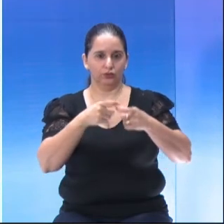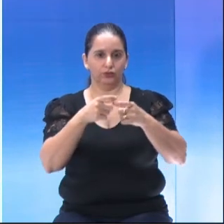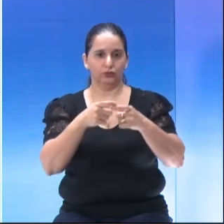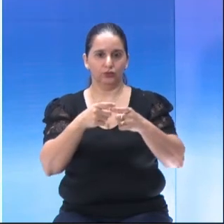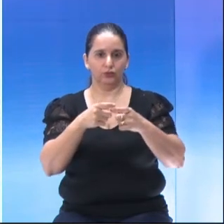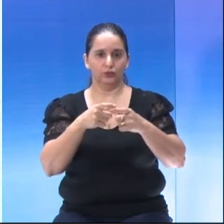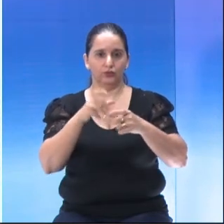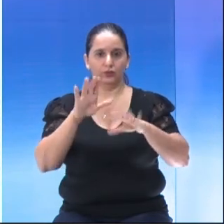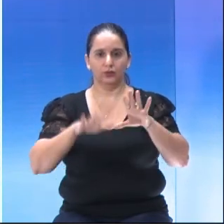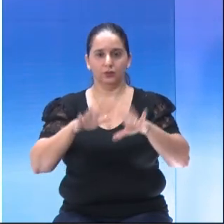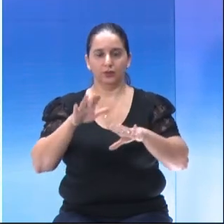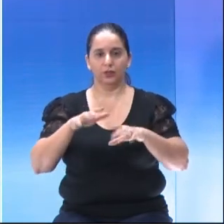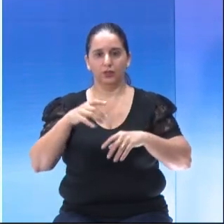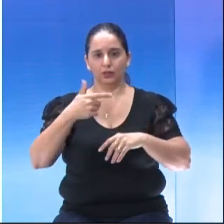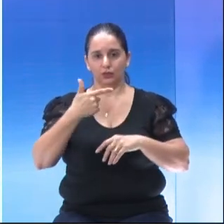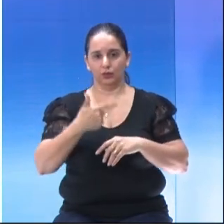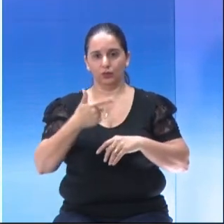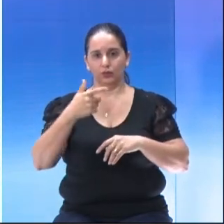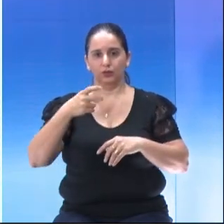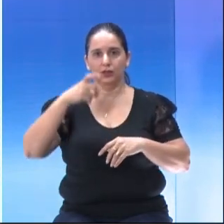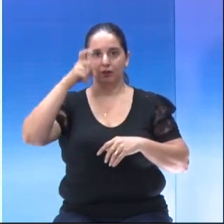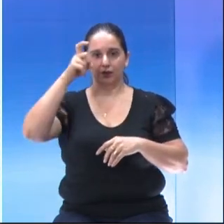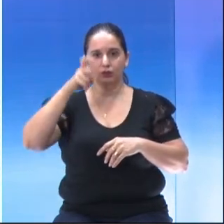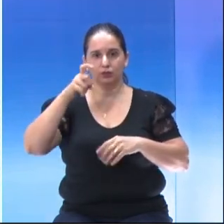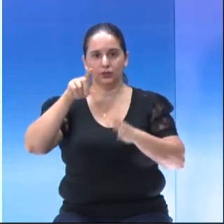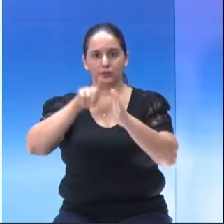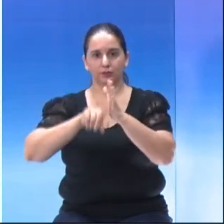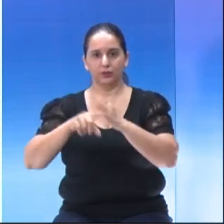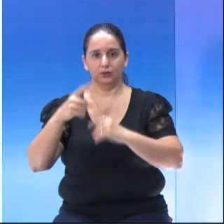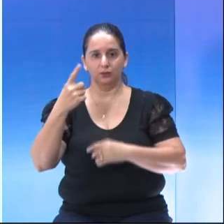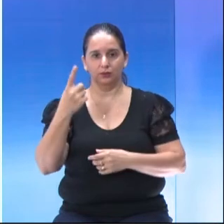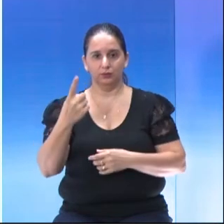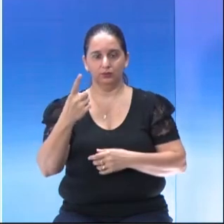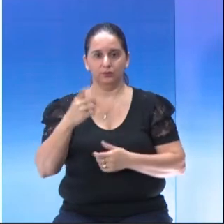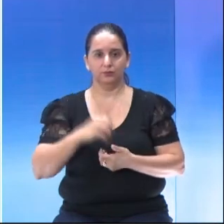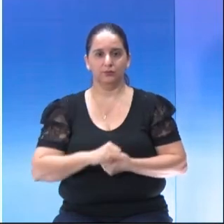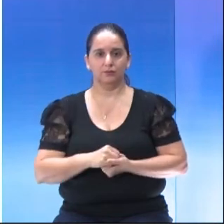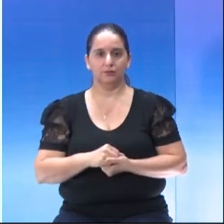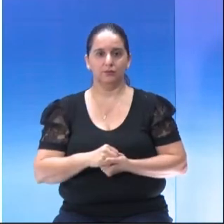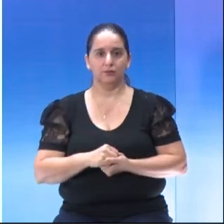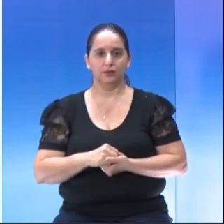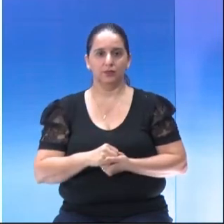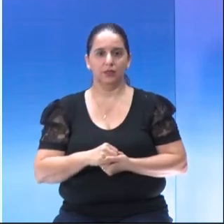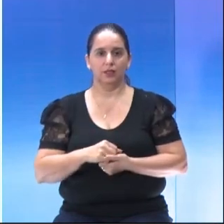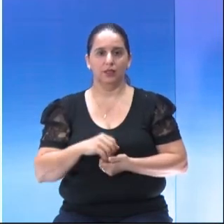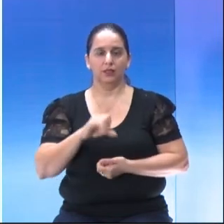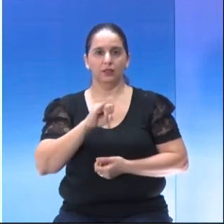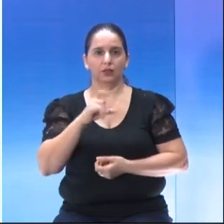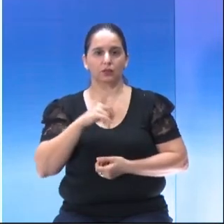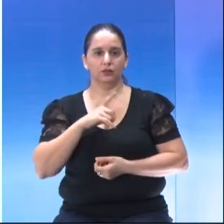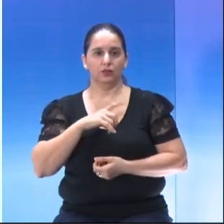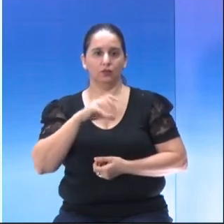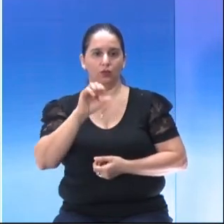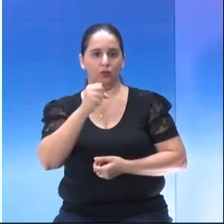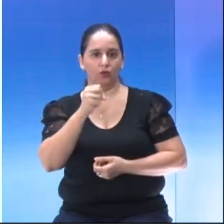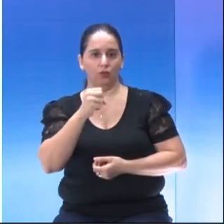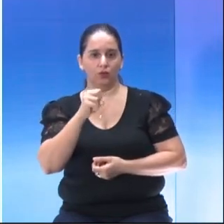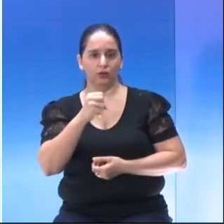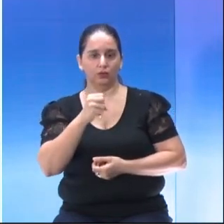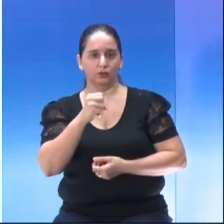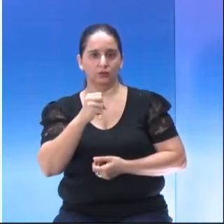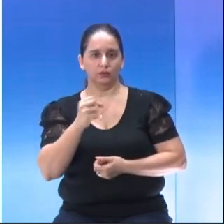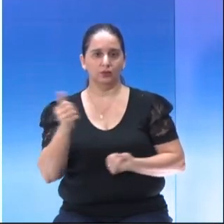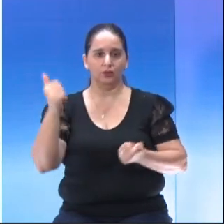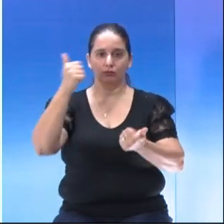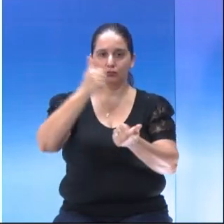pessoal, na quantidade x de discos, eu vou ter 2 elevado a x menos 1. Então, se